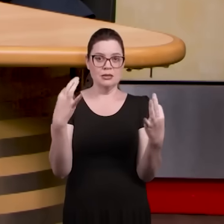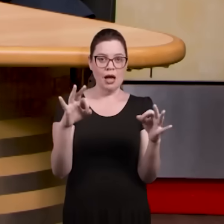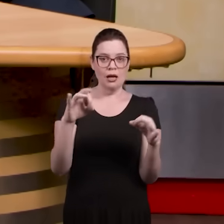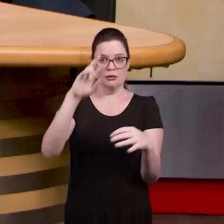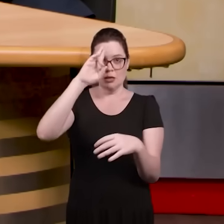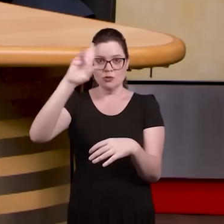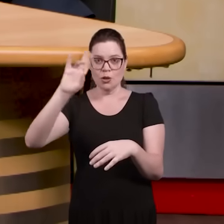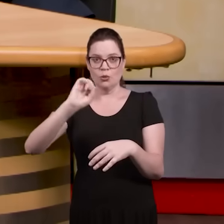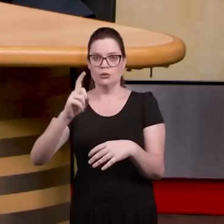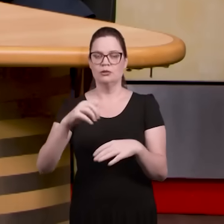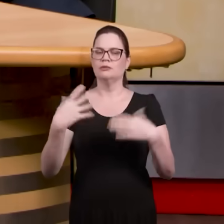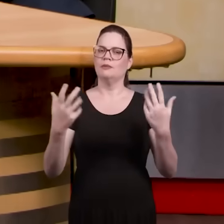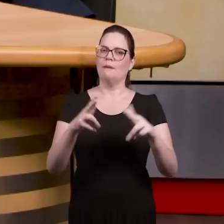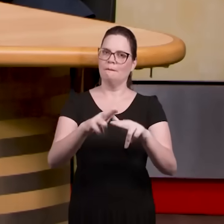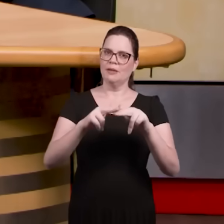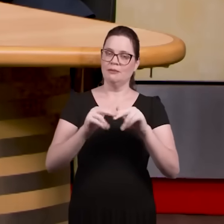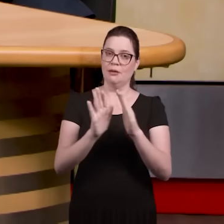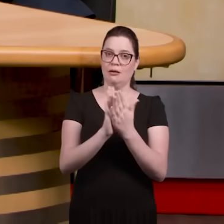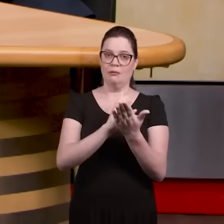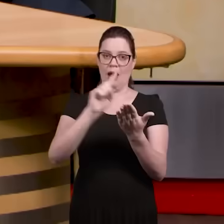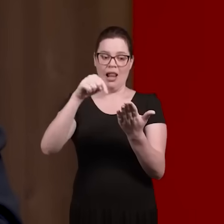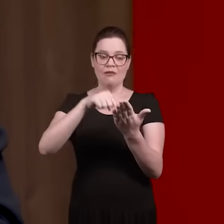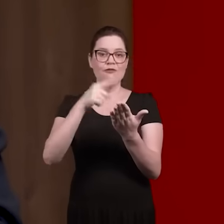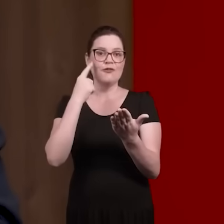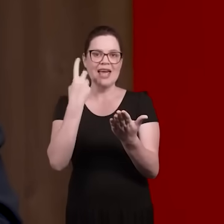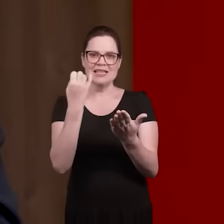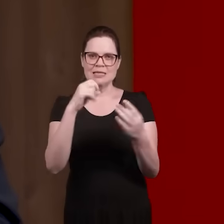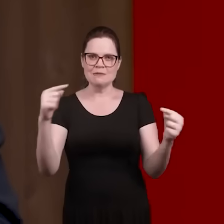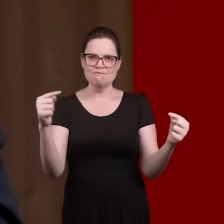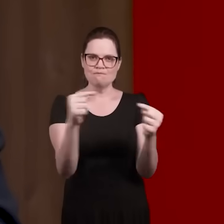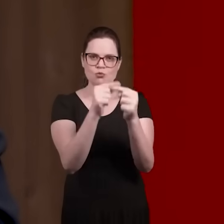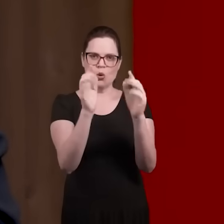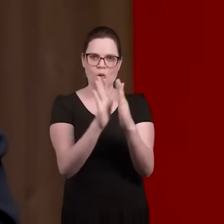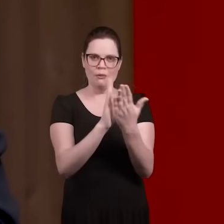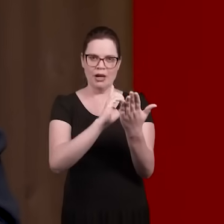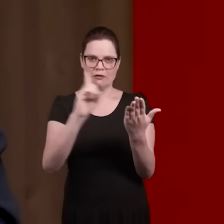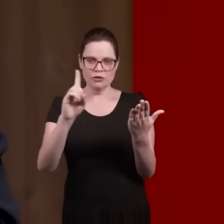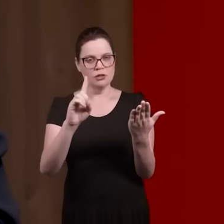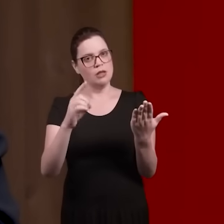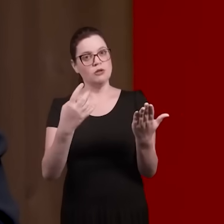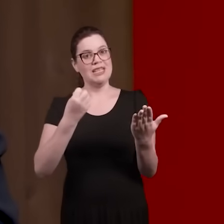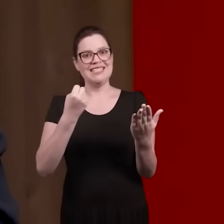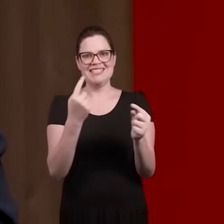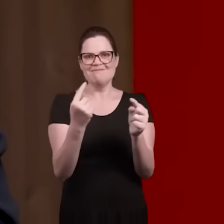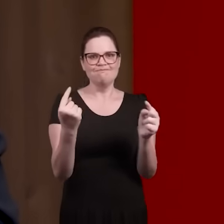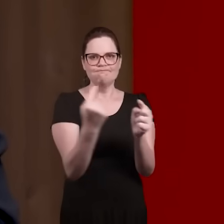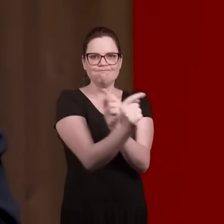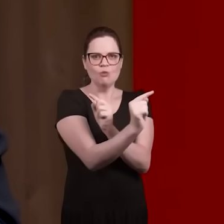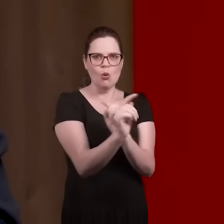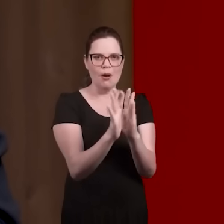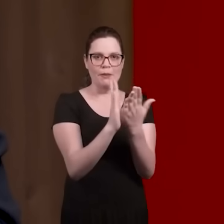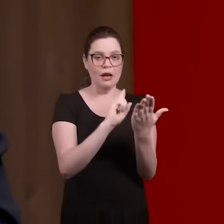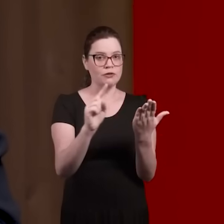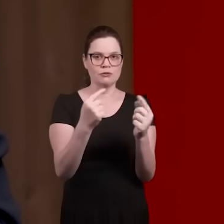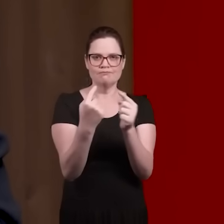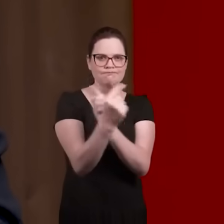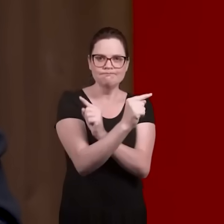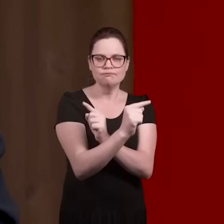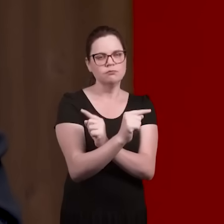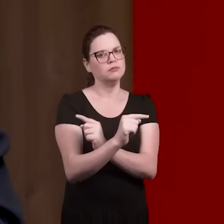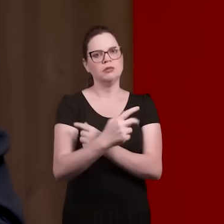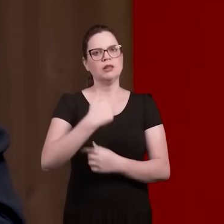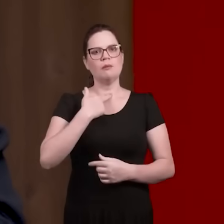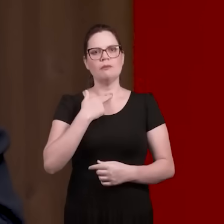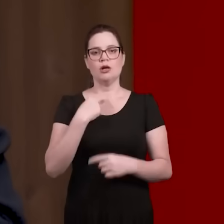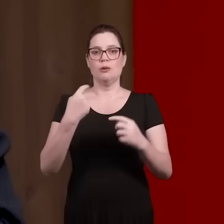Isso. Qualquer dom que ele está fora da palavra ou vem de encontro à palavra, ele já não é do Senhor. Isso. Ele deve ser